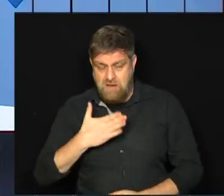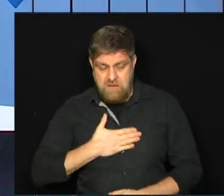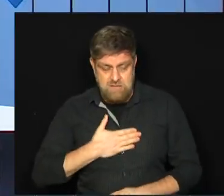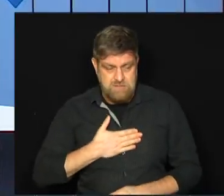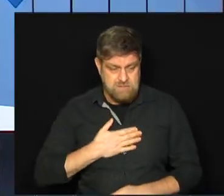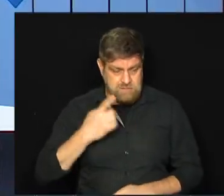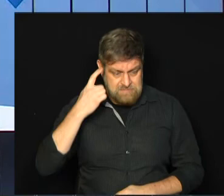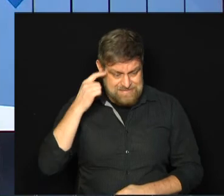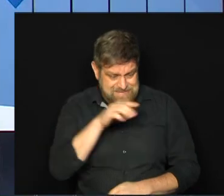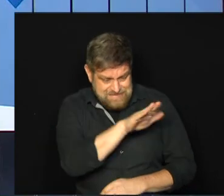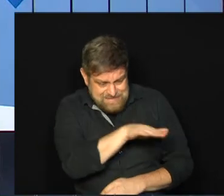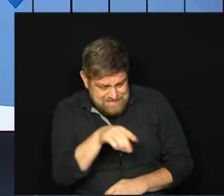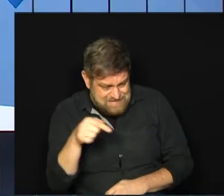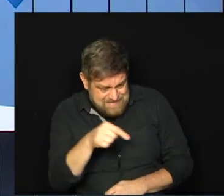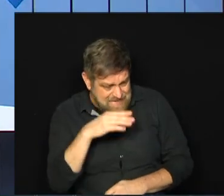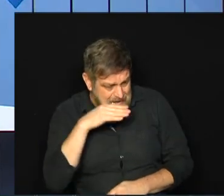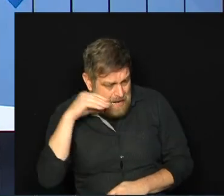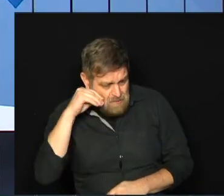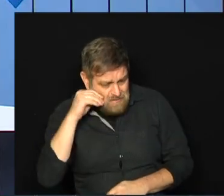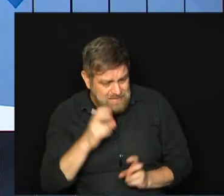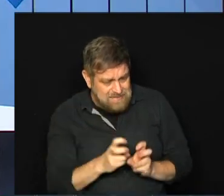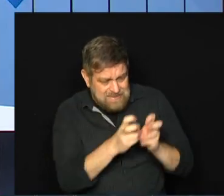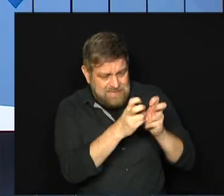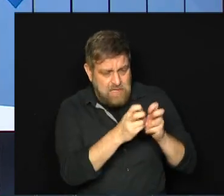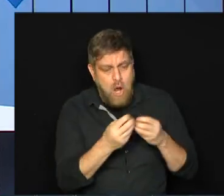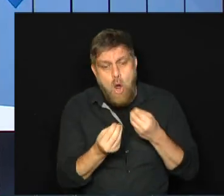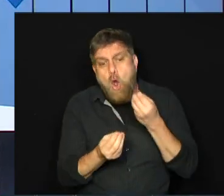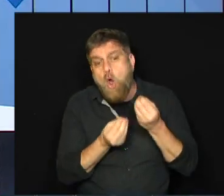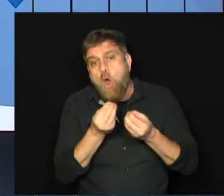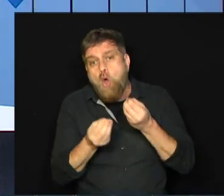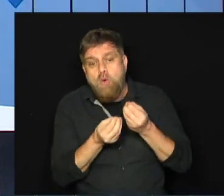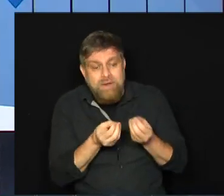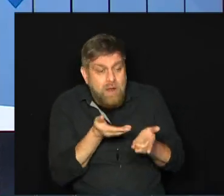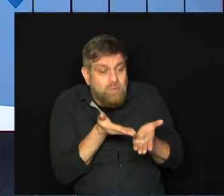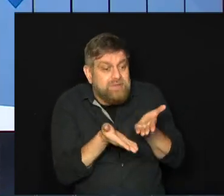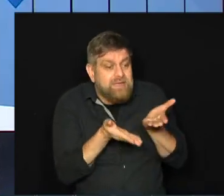trata principalmente de crianças e adolescentes. Mas como é que é o tratamento?